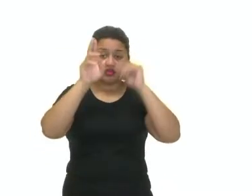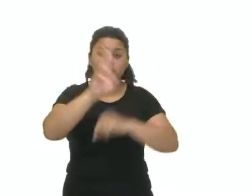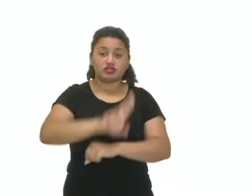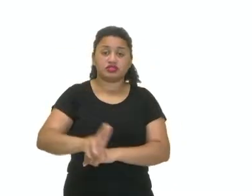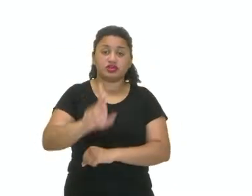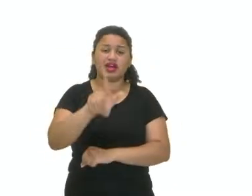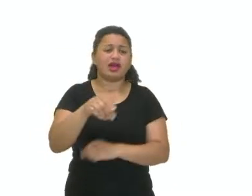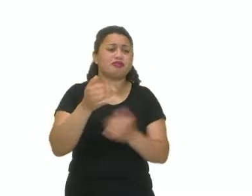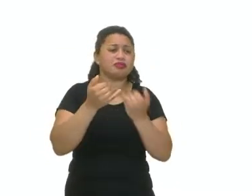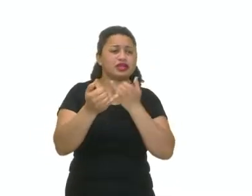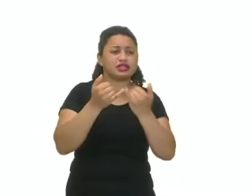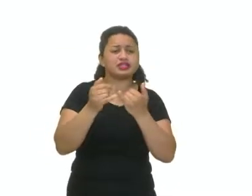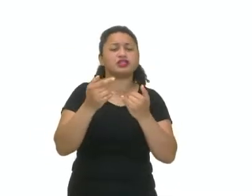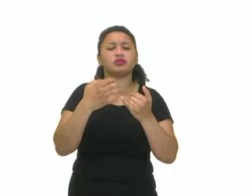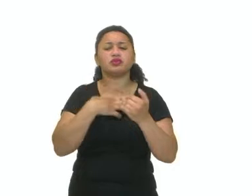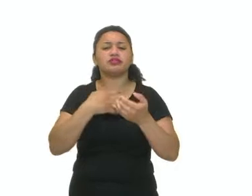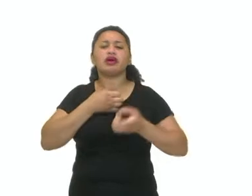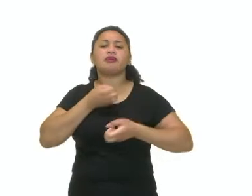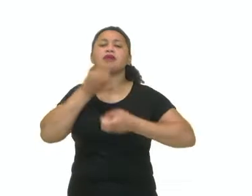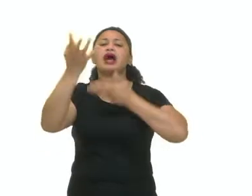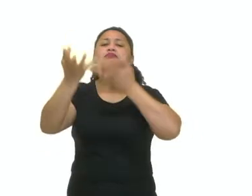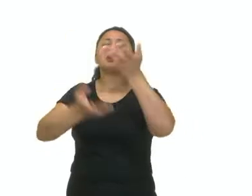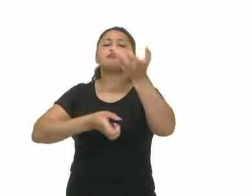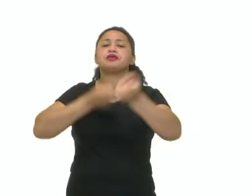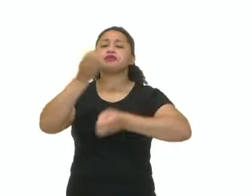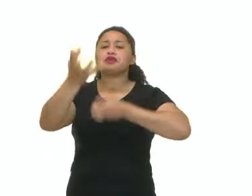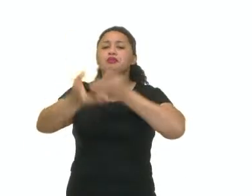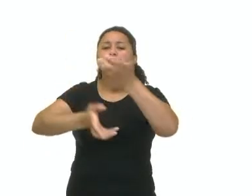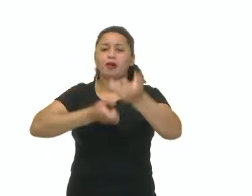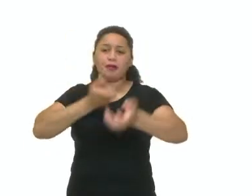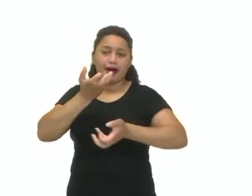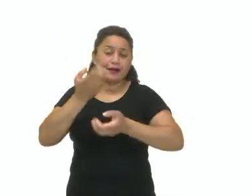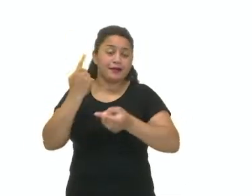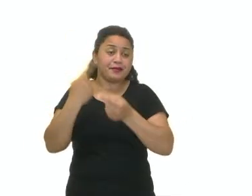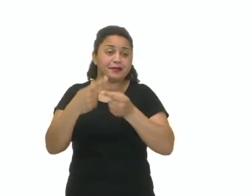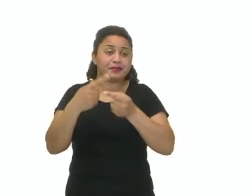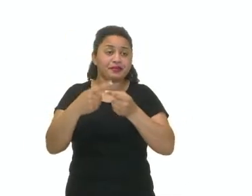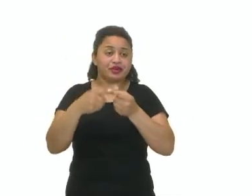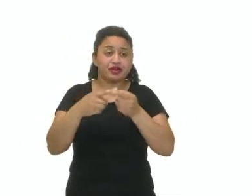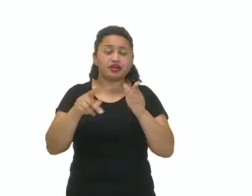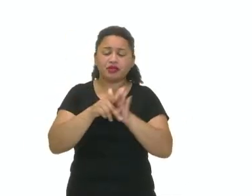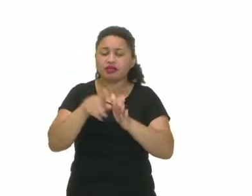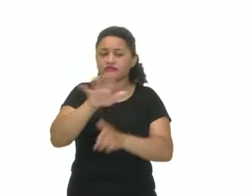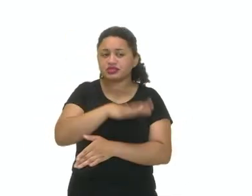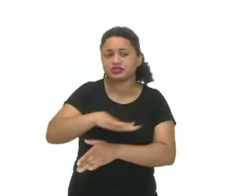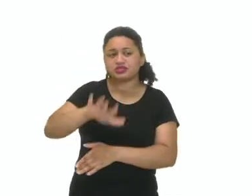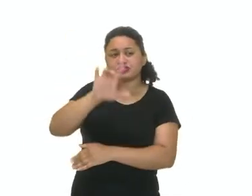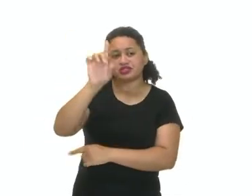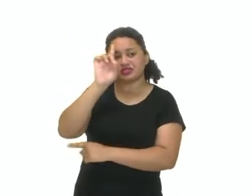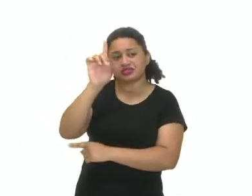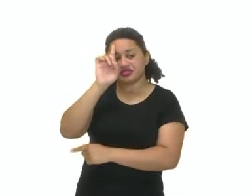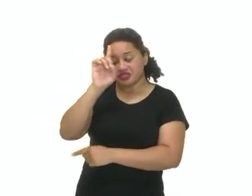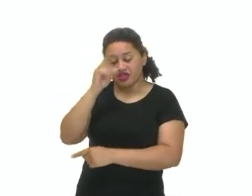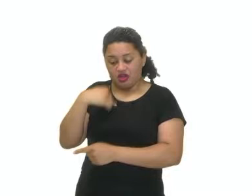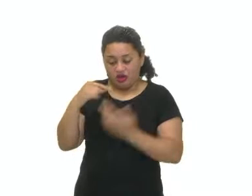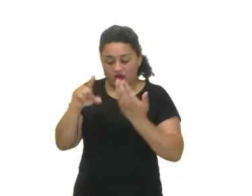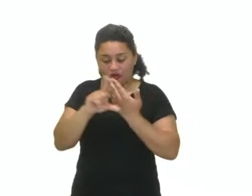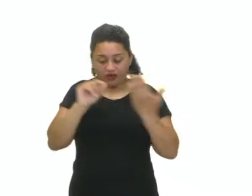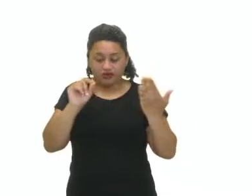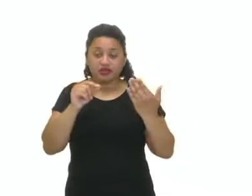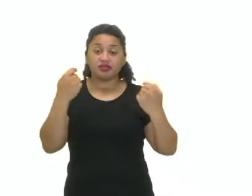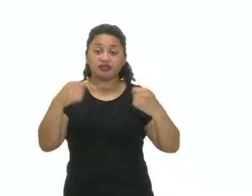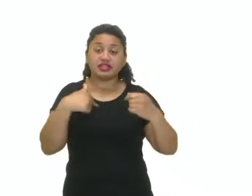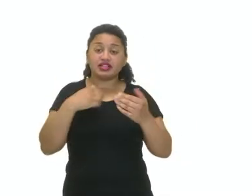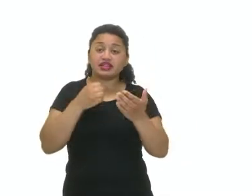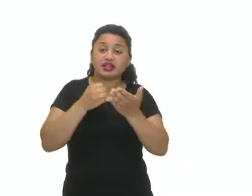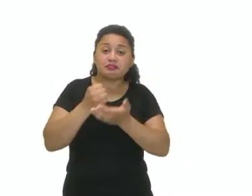muito próxima da oralidade, porque, bebendo da fonte da vida cotidiana, o cronista tem que se apoiar na língua